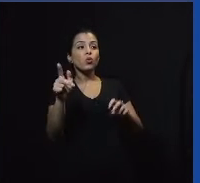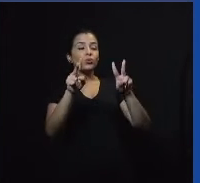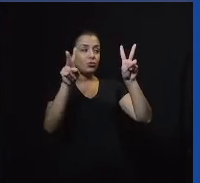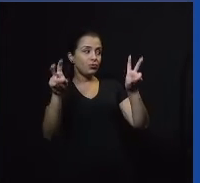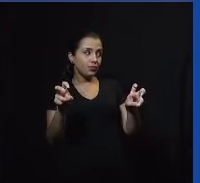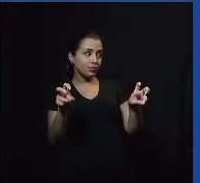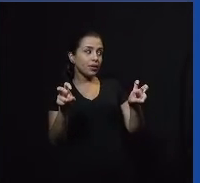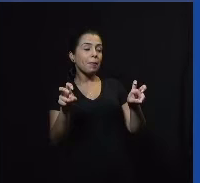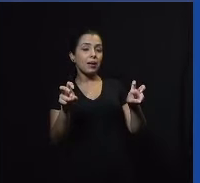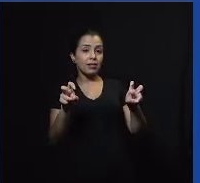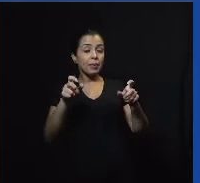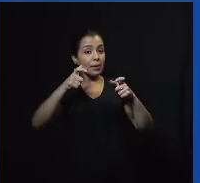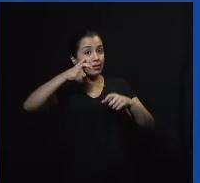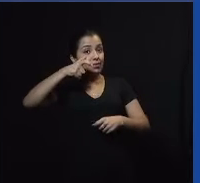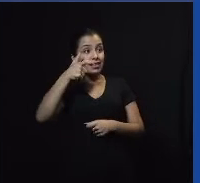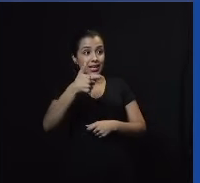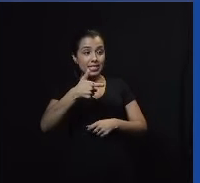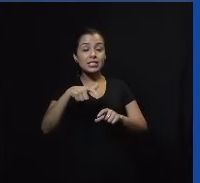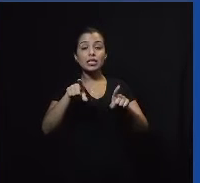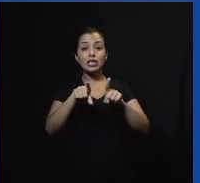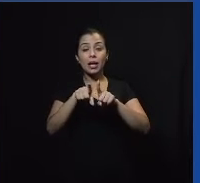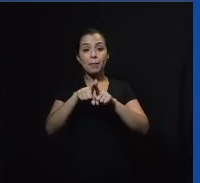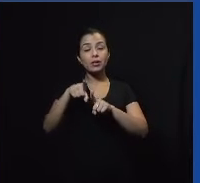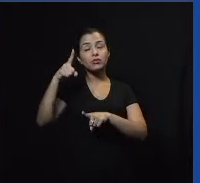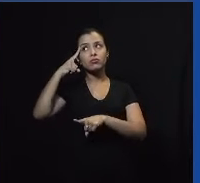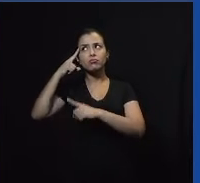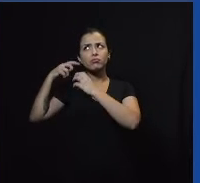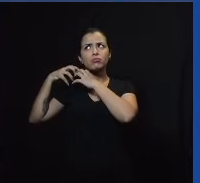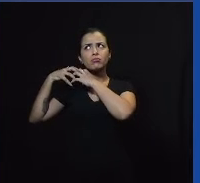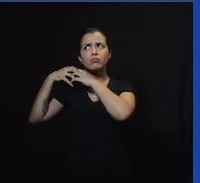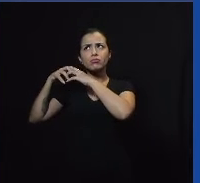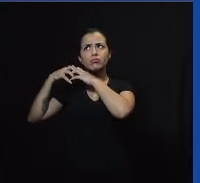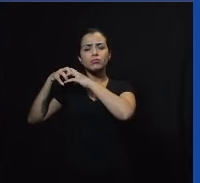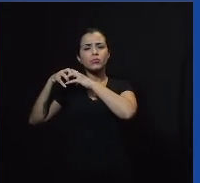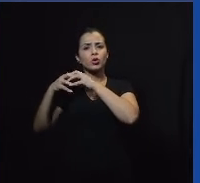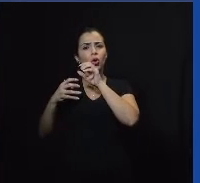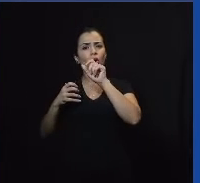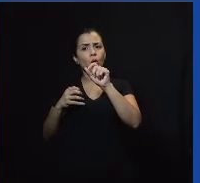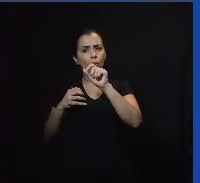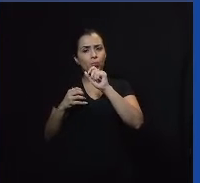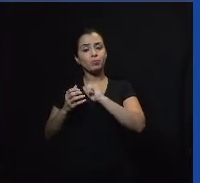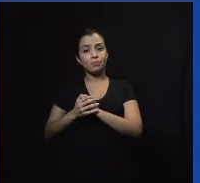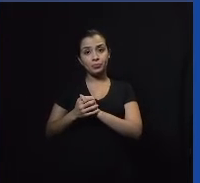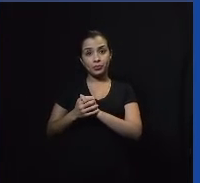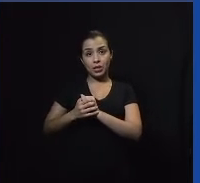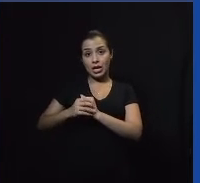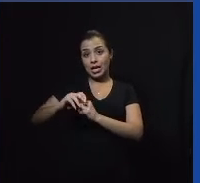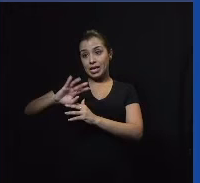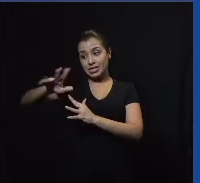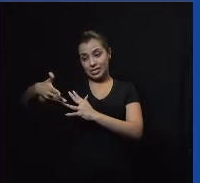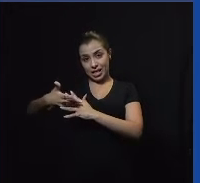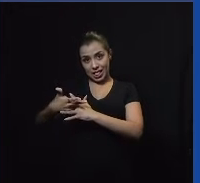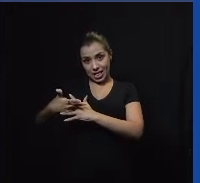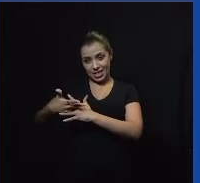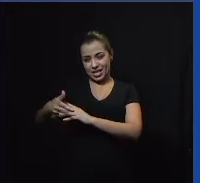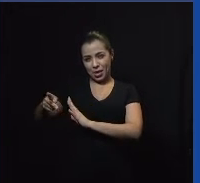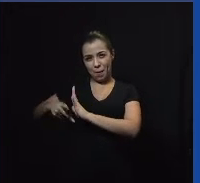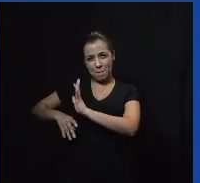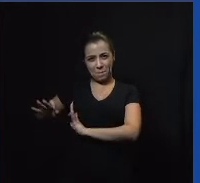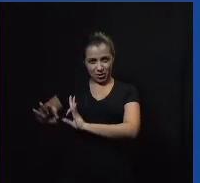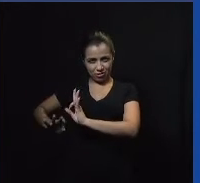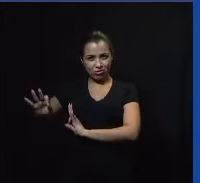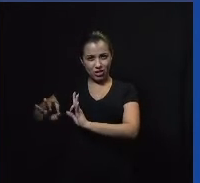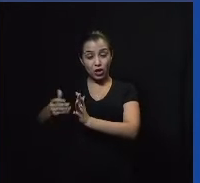bastante interessante da gente parar para pensar, né? É que o Lab de Cidadania foi um projeto começado em 2020, né,